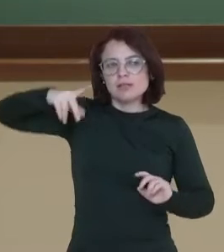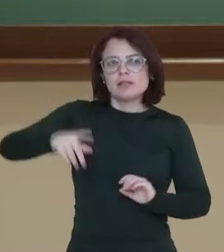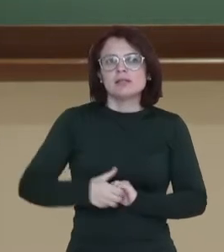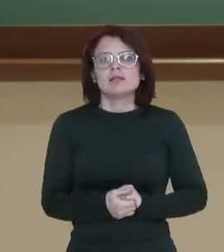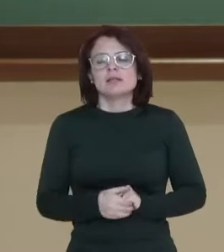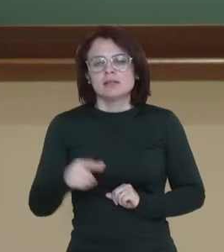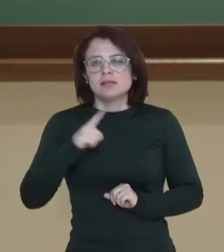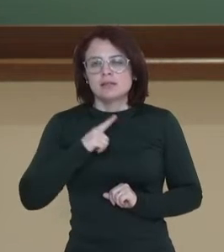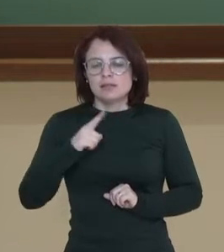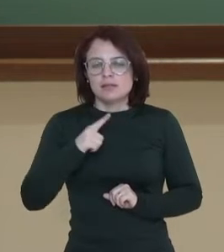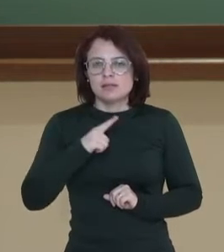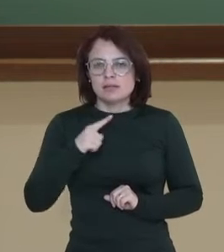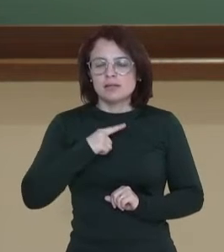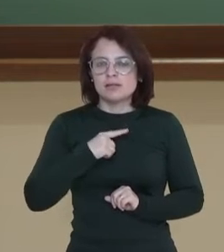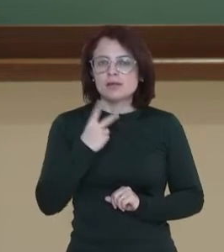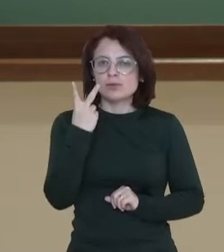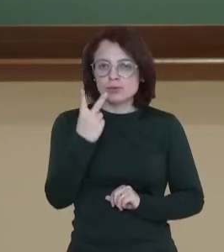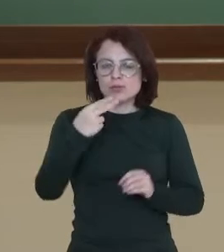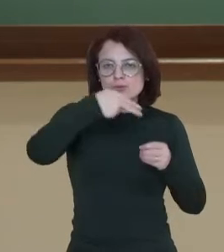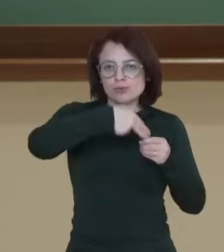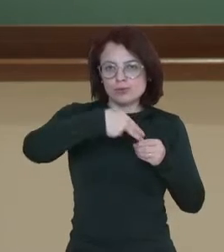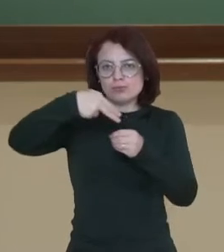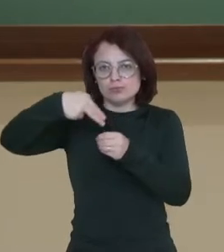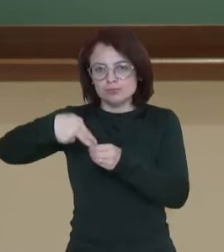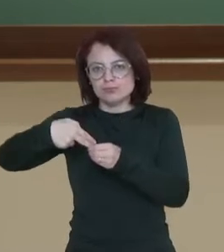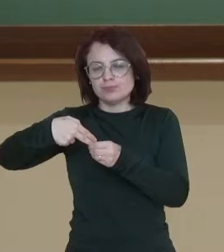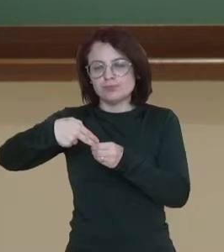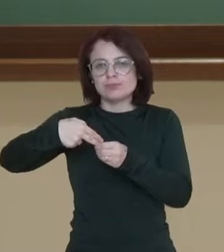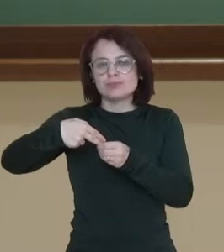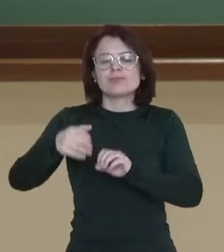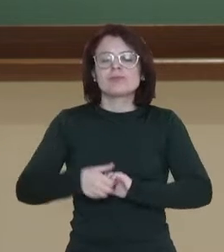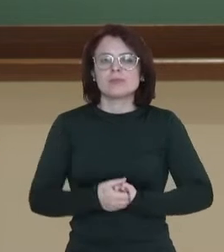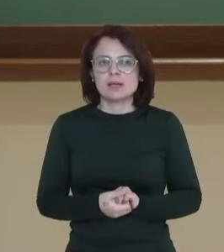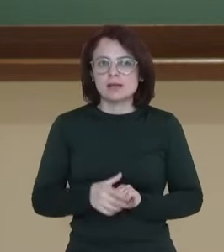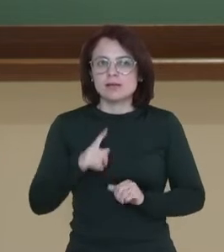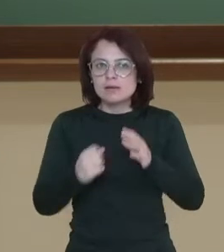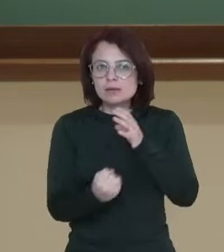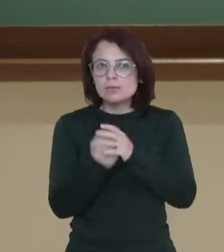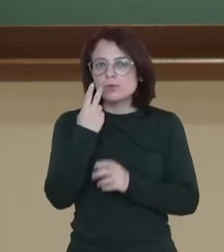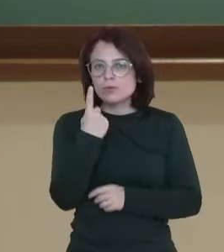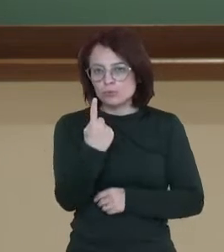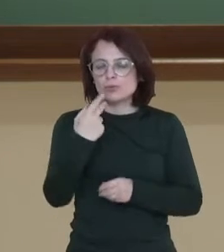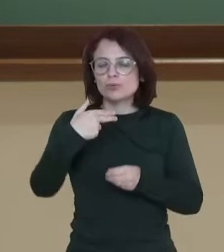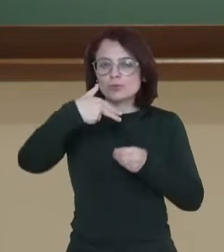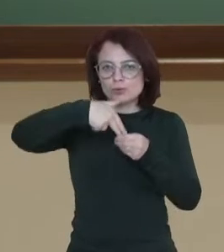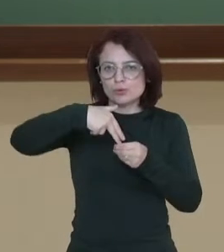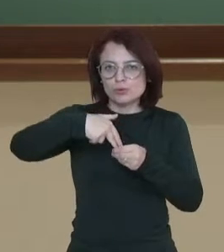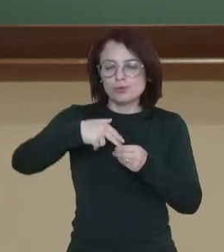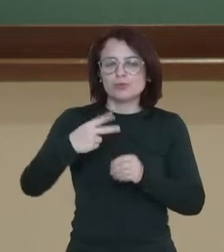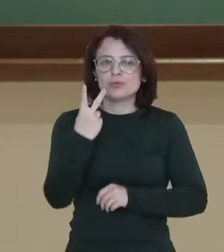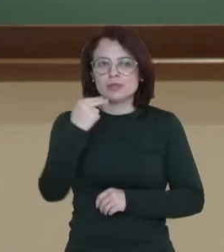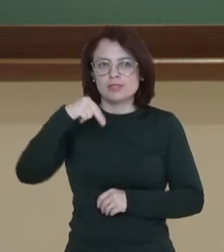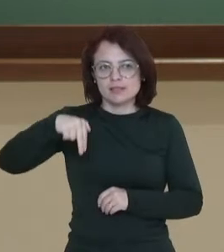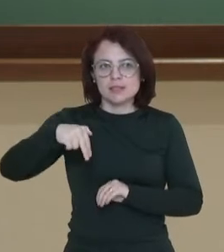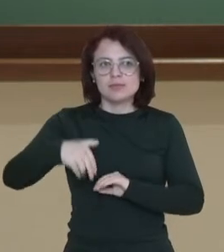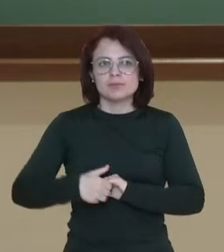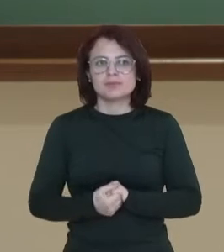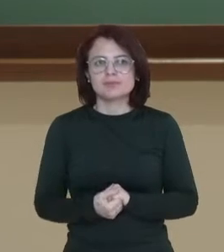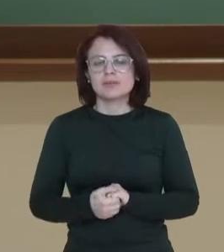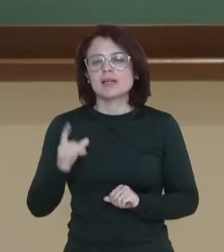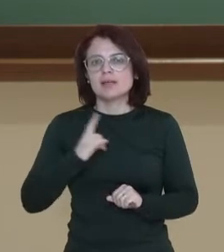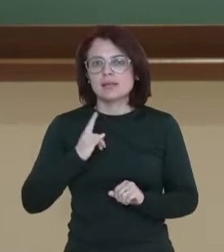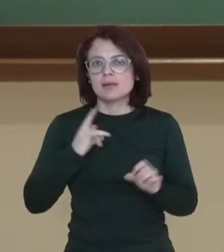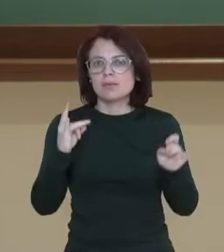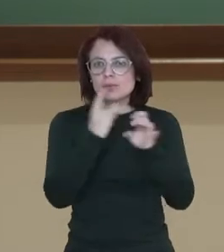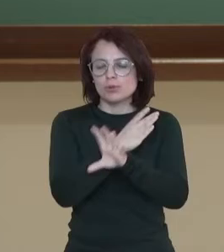dois núcleos N, vão formar um núcleo 2N, ou seja, com a quantidade total de cromossomos